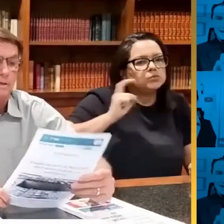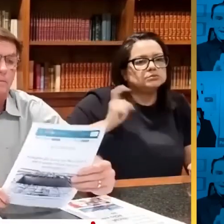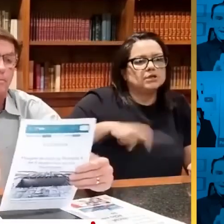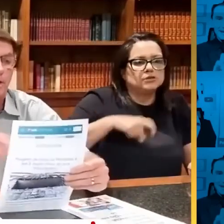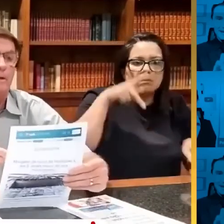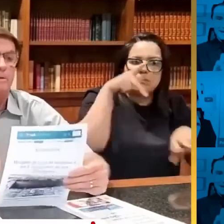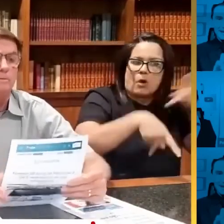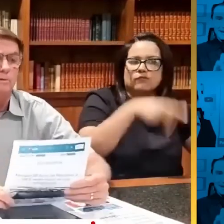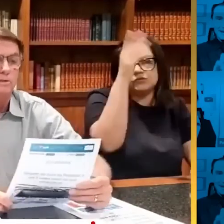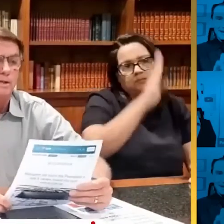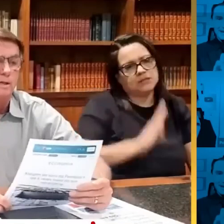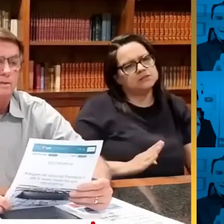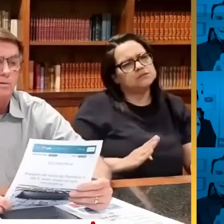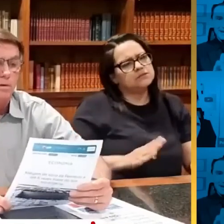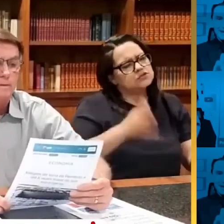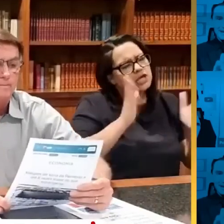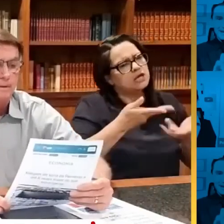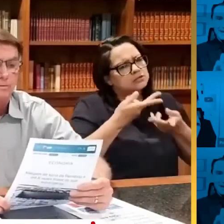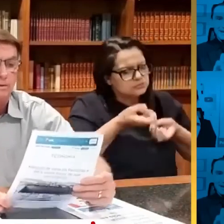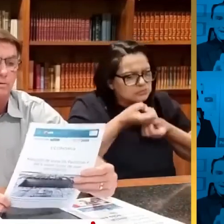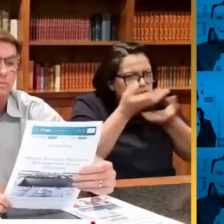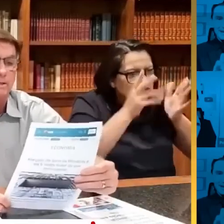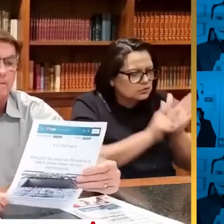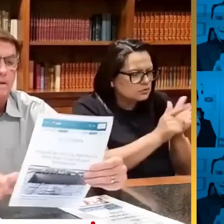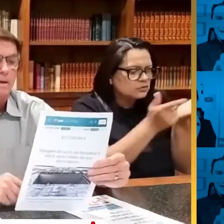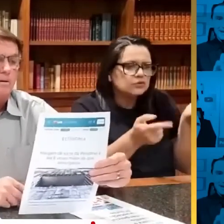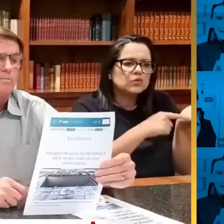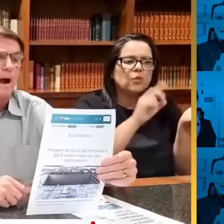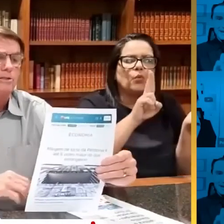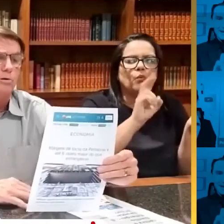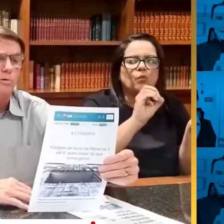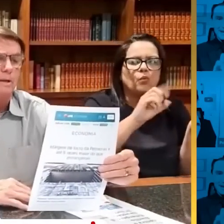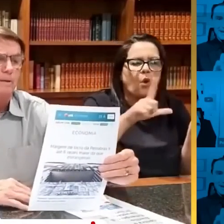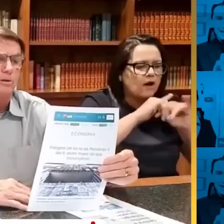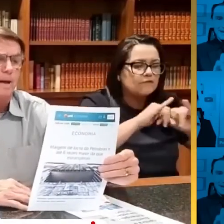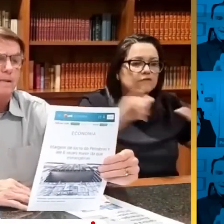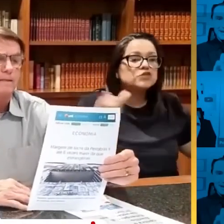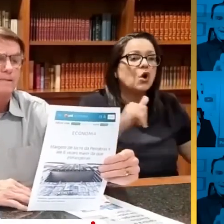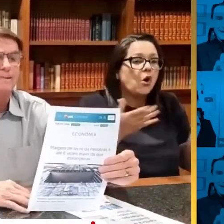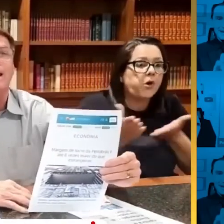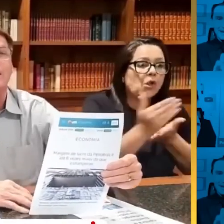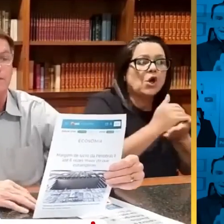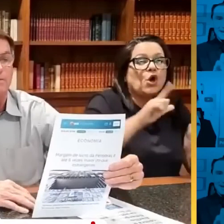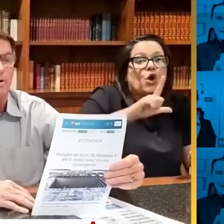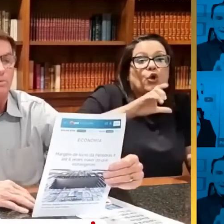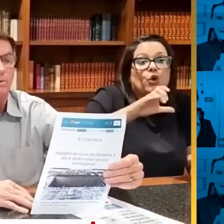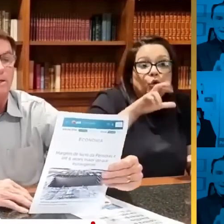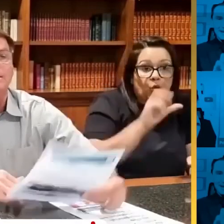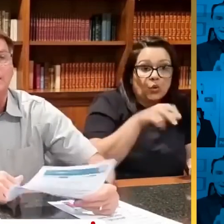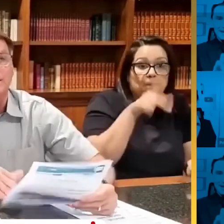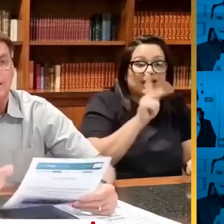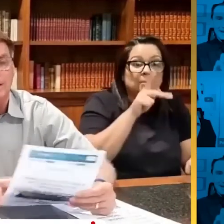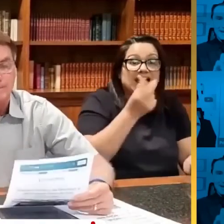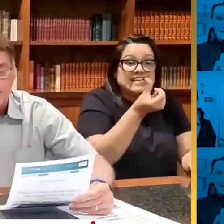brasileiro. Porque uma própria notícia aqui da UOL, né, da economia, margem do lucro da Petrobras é até 6 vezes maior do